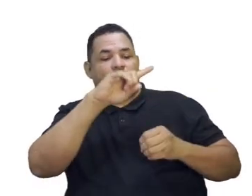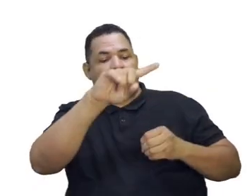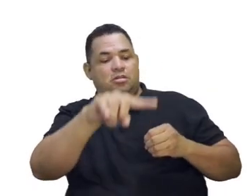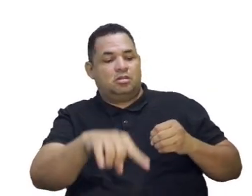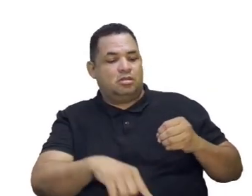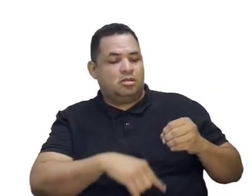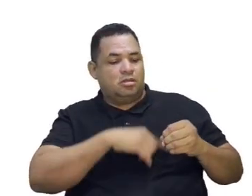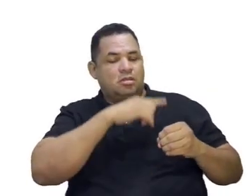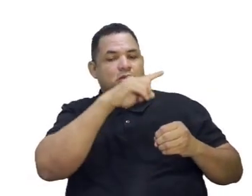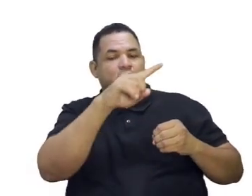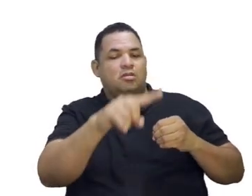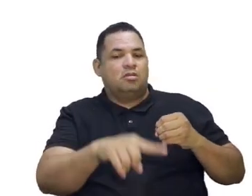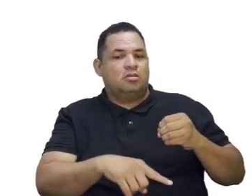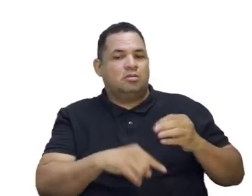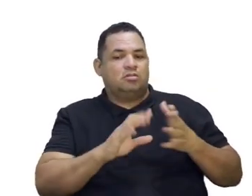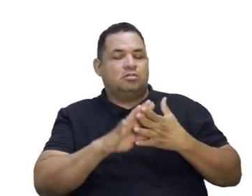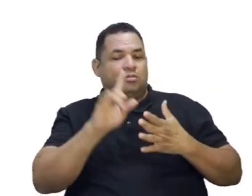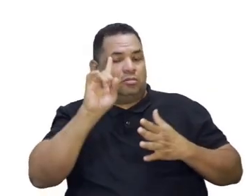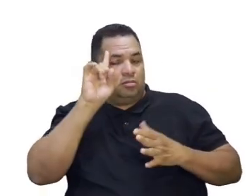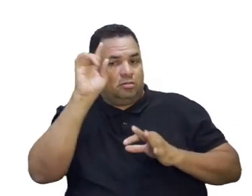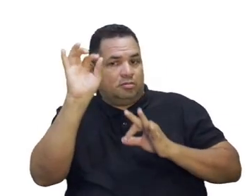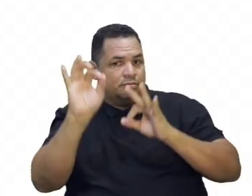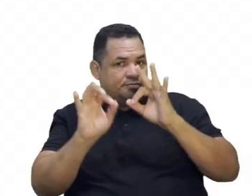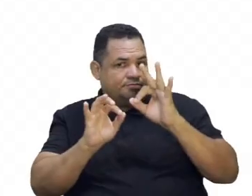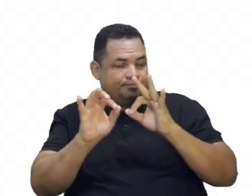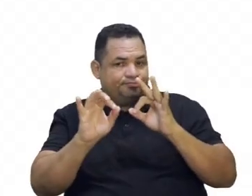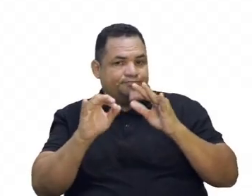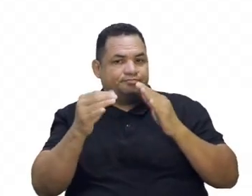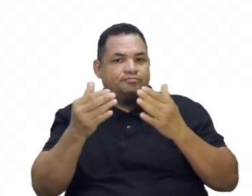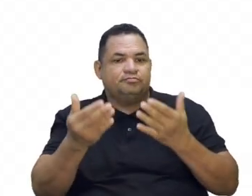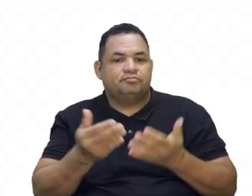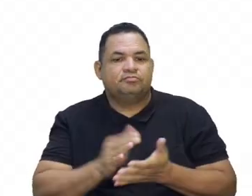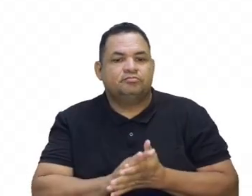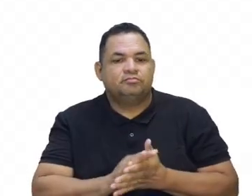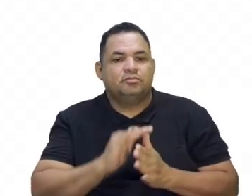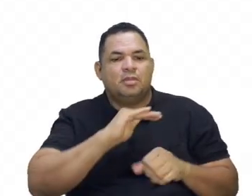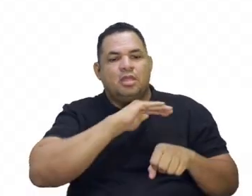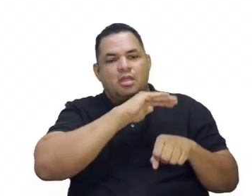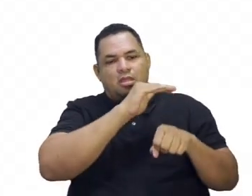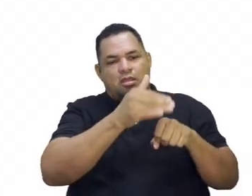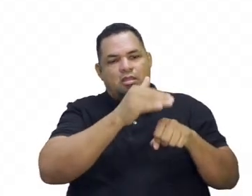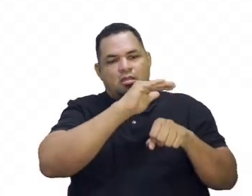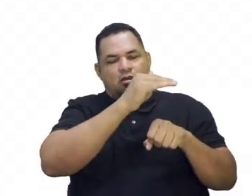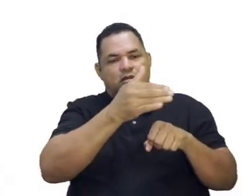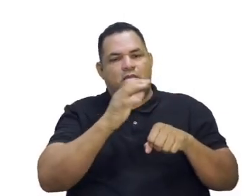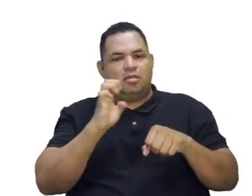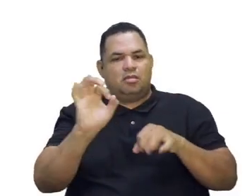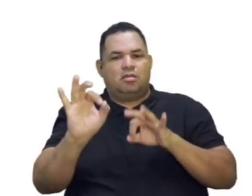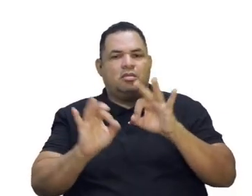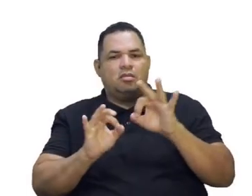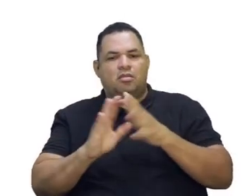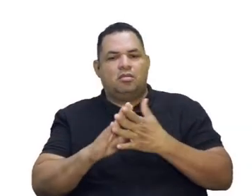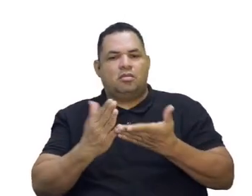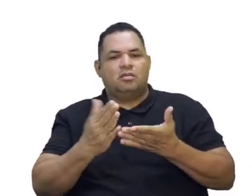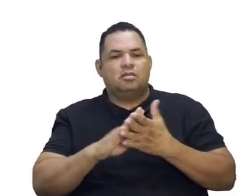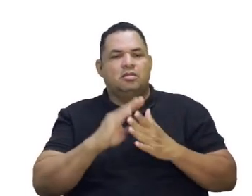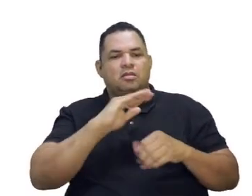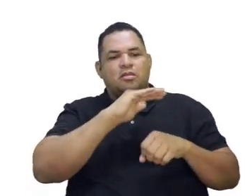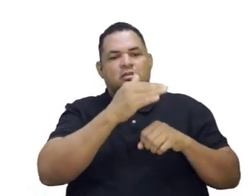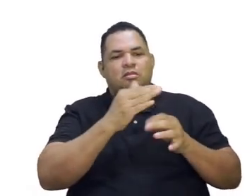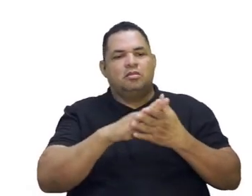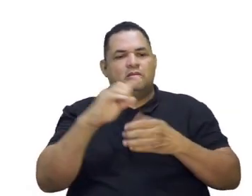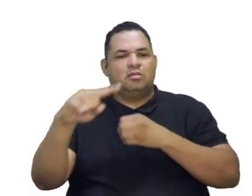do núcleo. E aí que veio a ideia de camadas de energia, que são as nossas